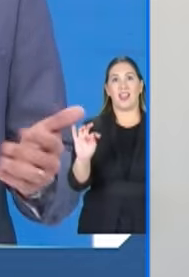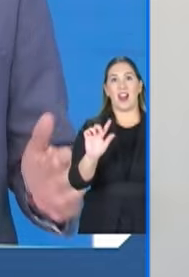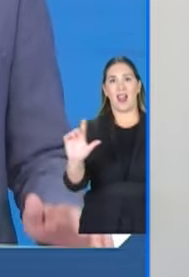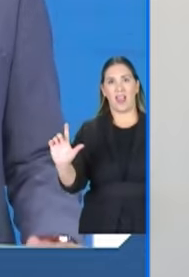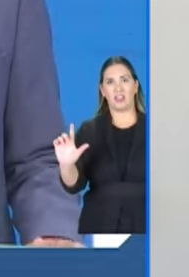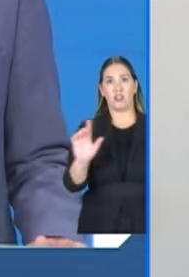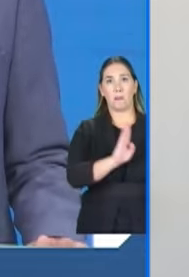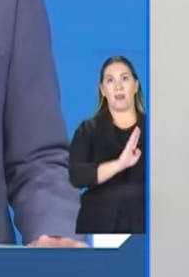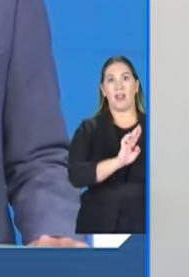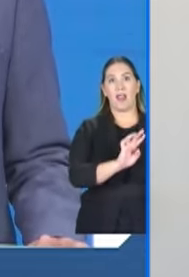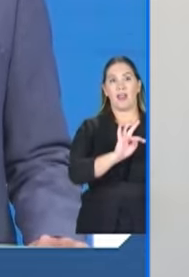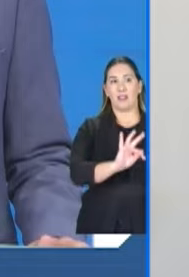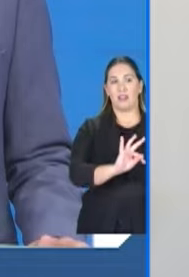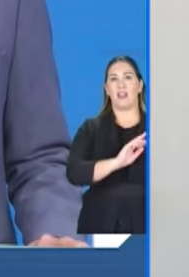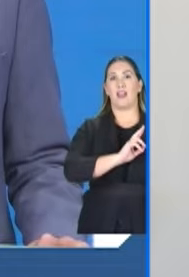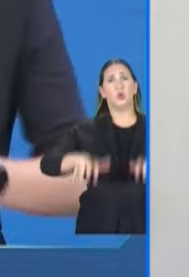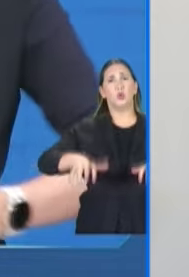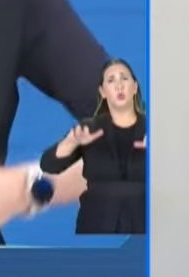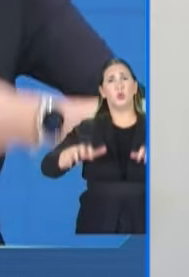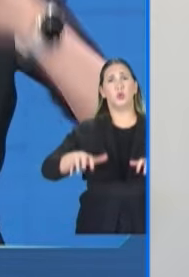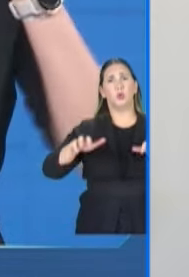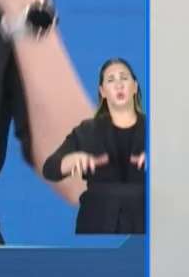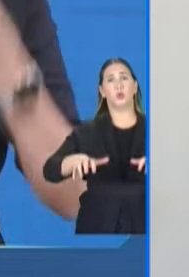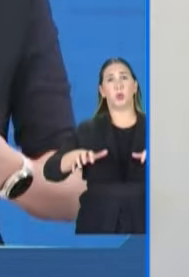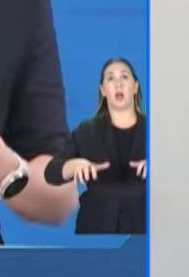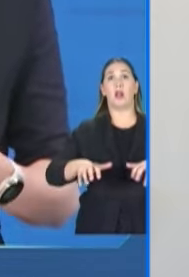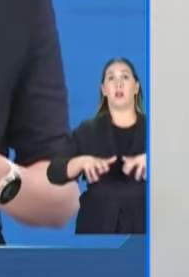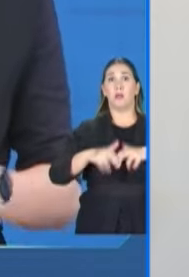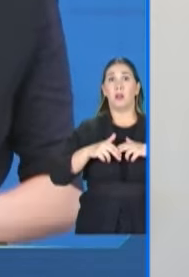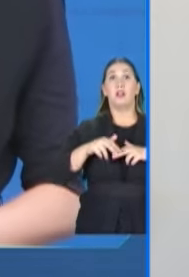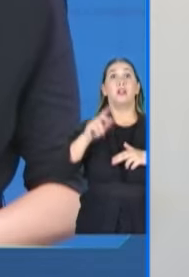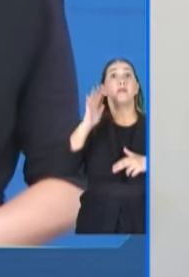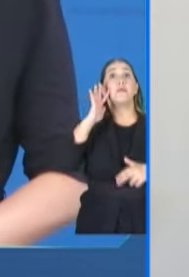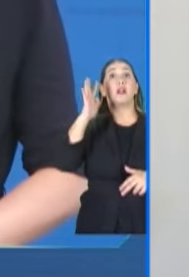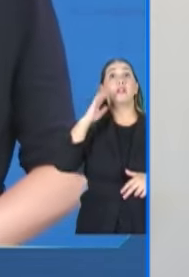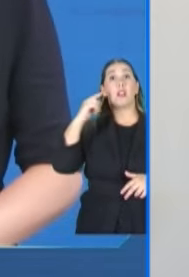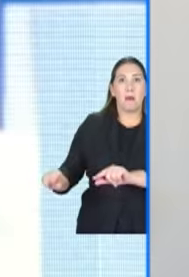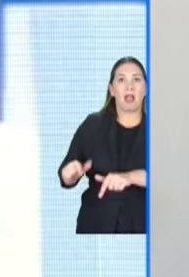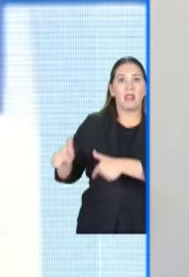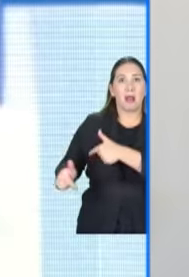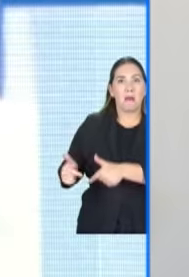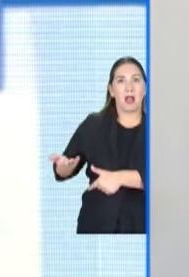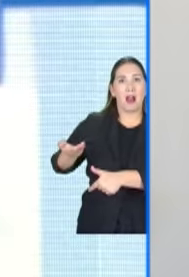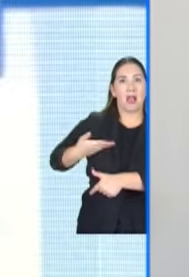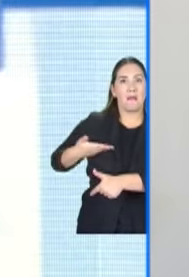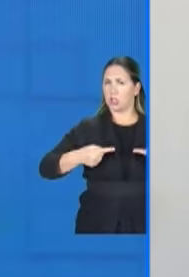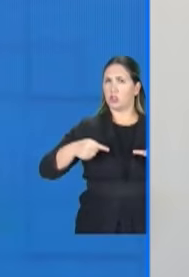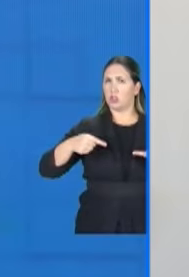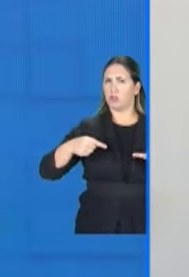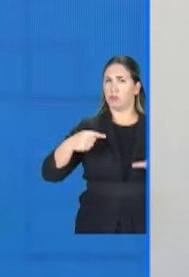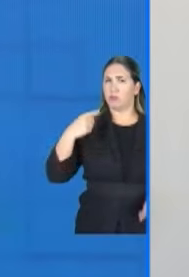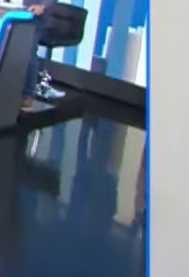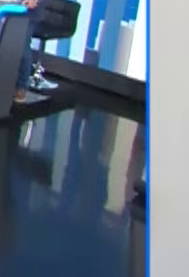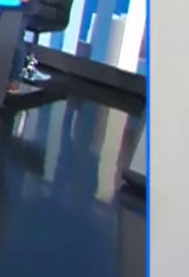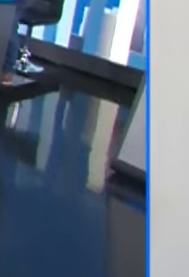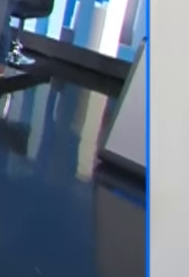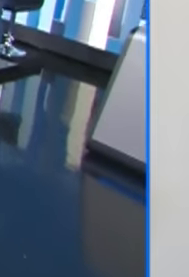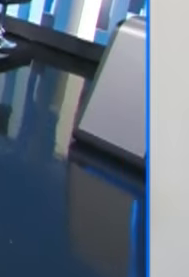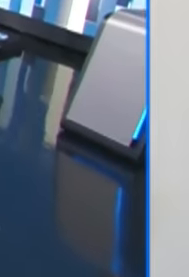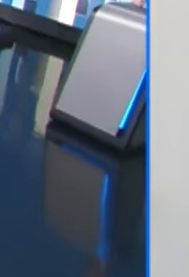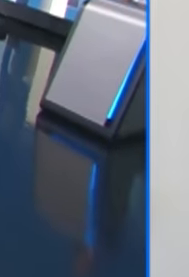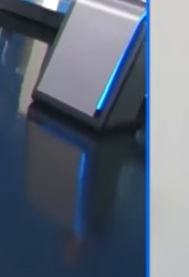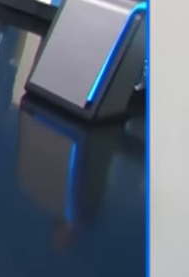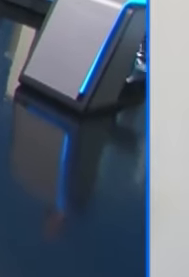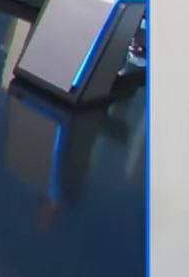no segundo turno. Essa rejeição alta do Boulos é um problema. Na verdade, é